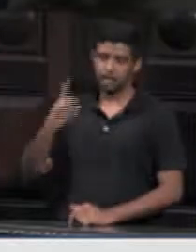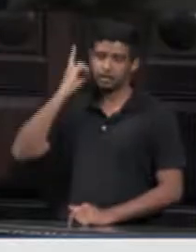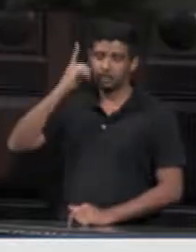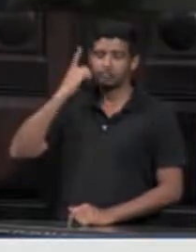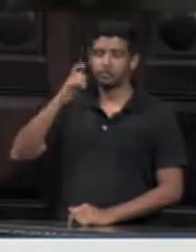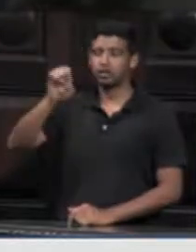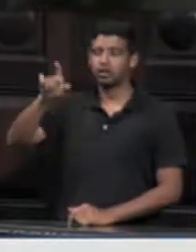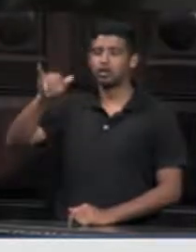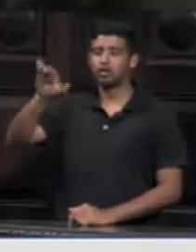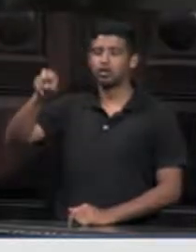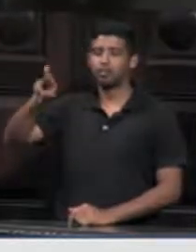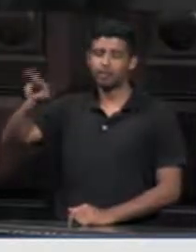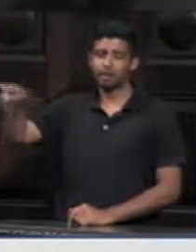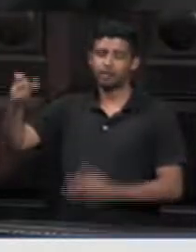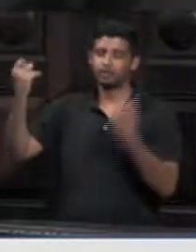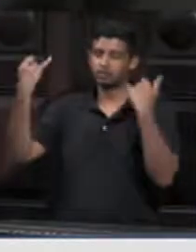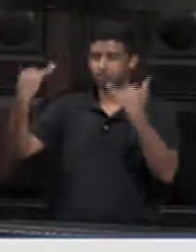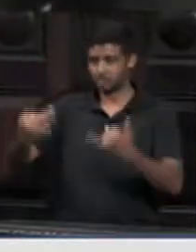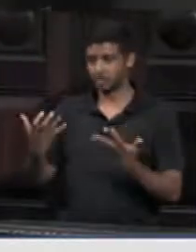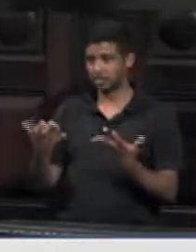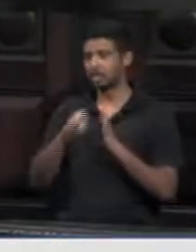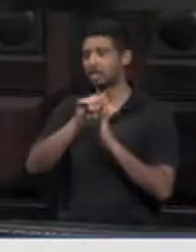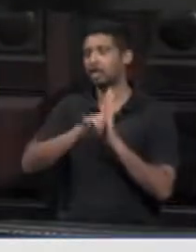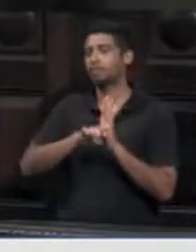destacar. 98.